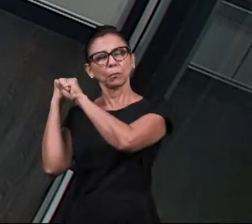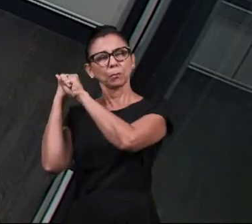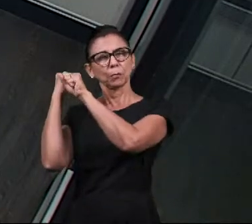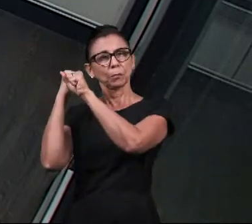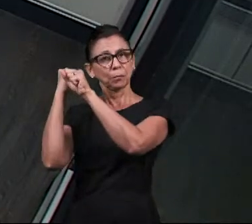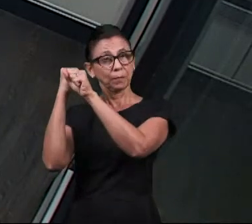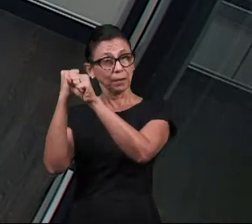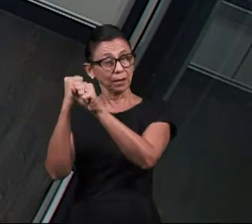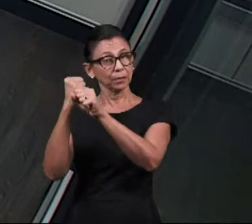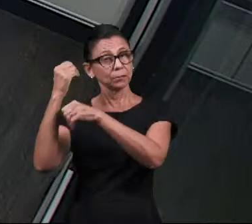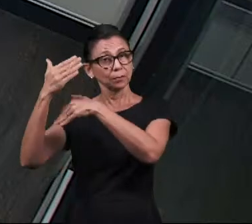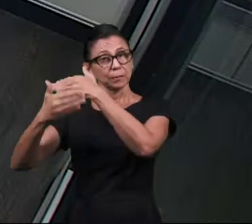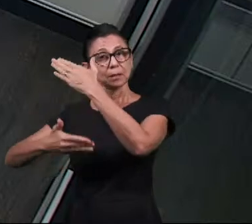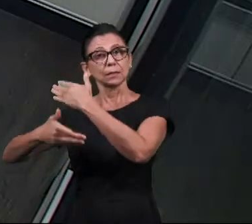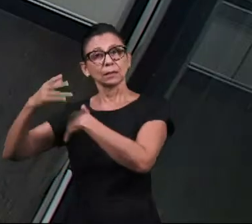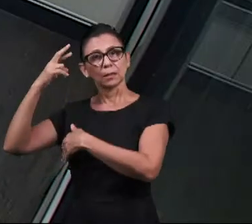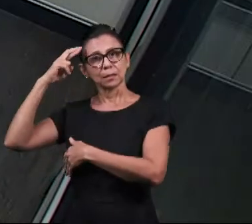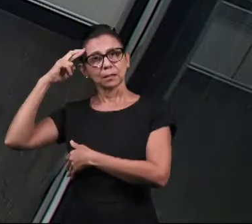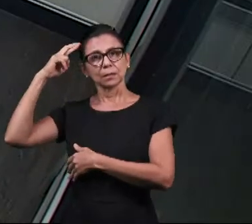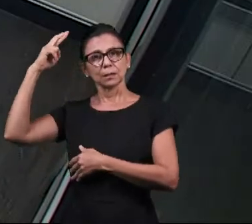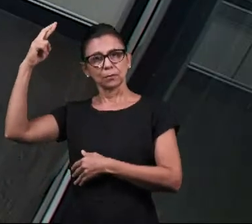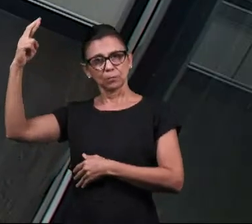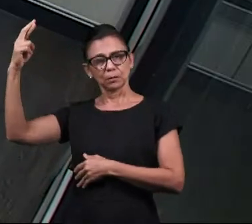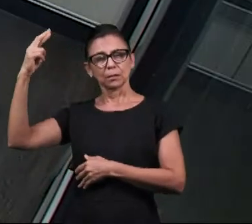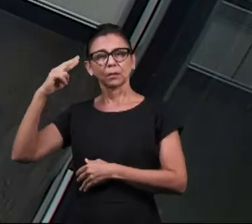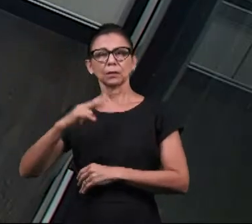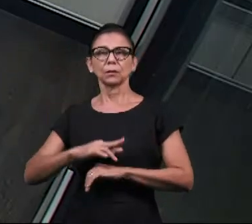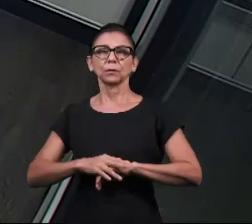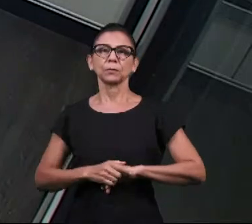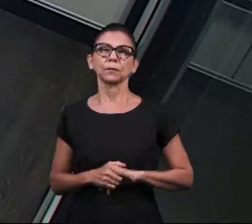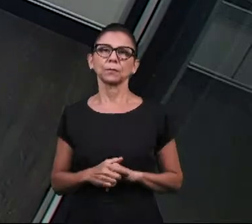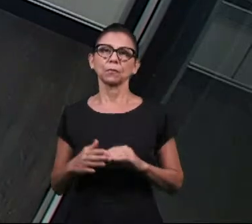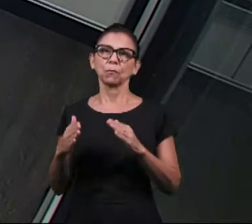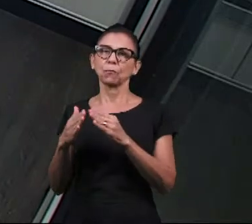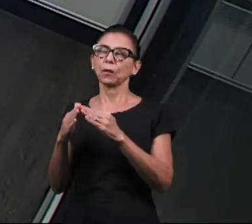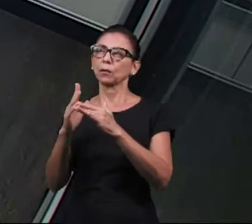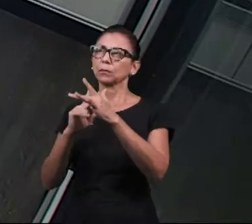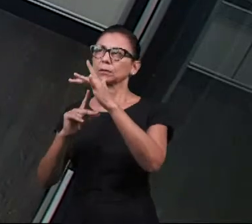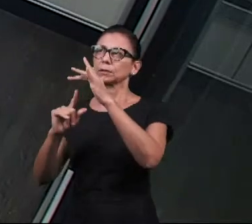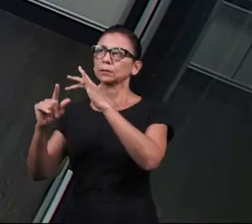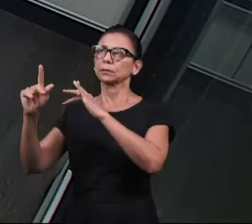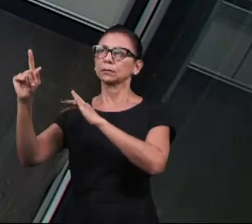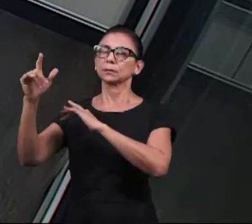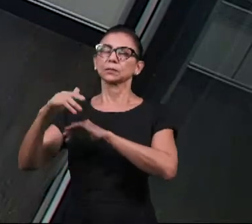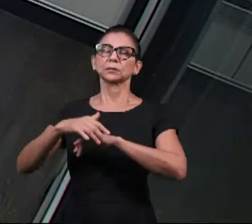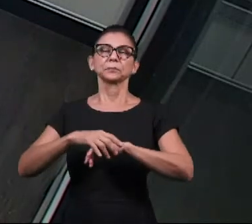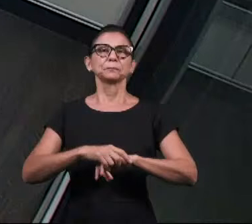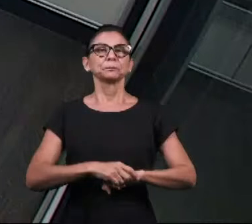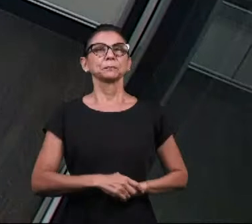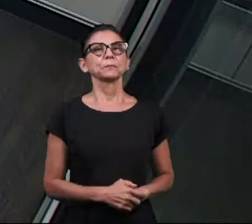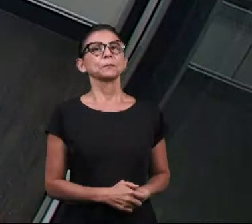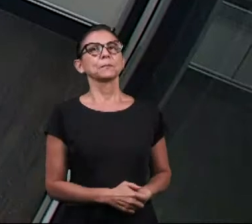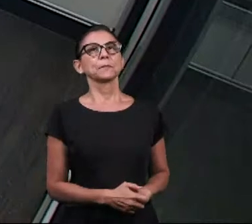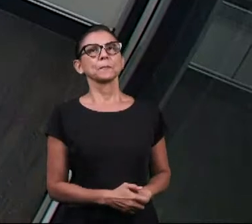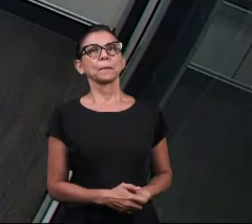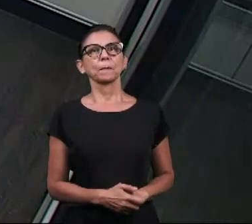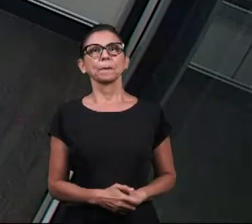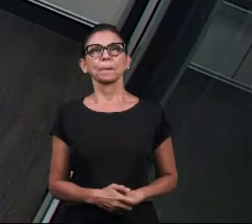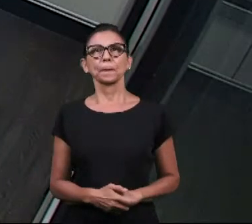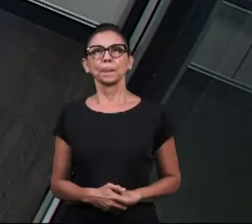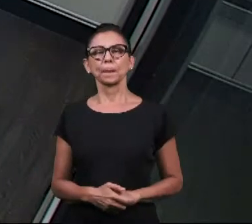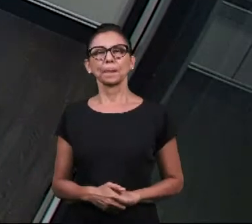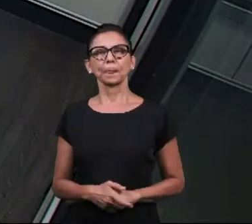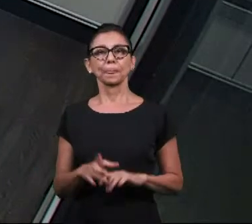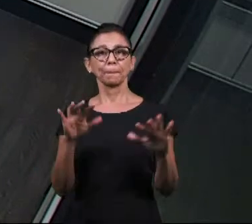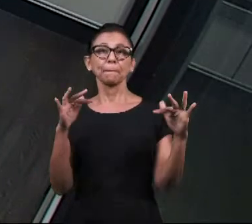caminhada que nos faz trilhar na direção da eternidade. Glória a Jesus, né? Família, são as